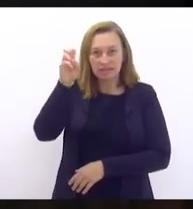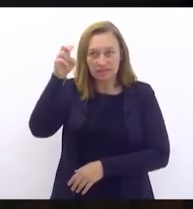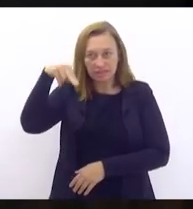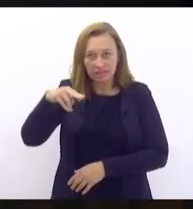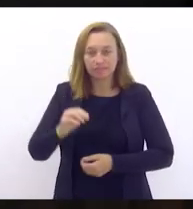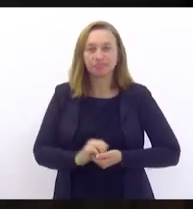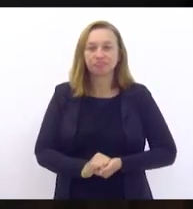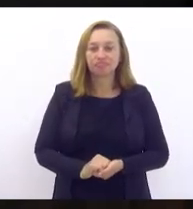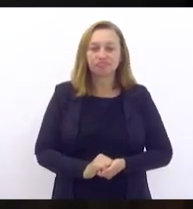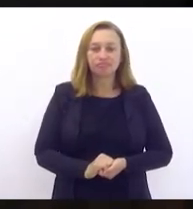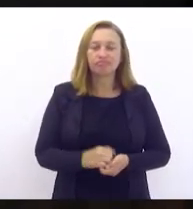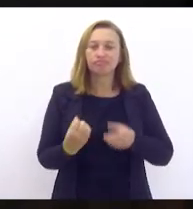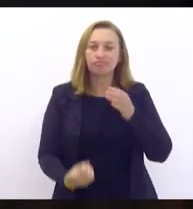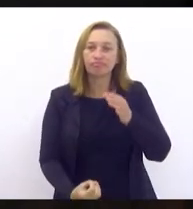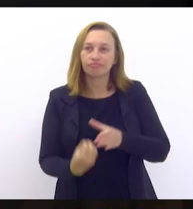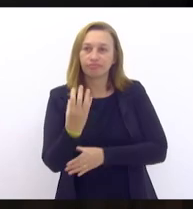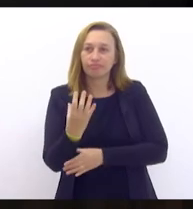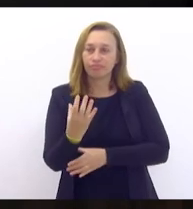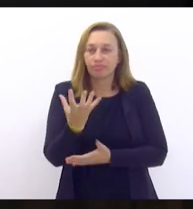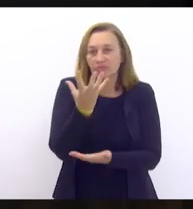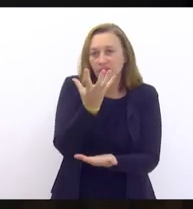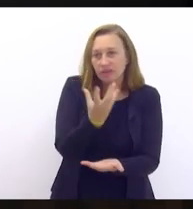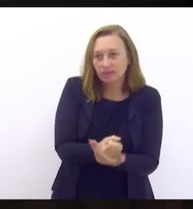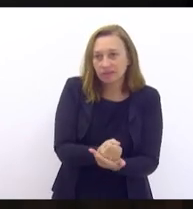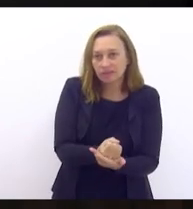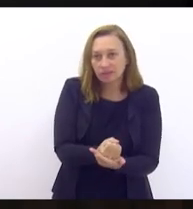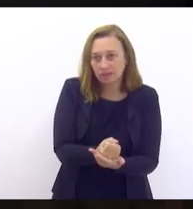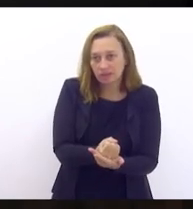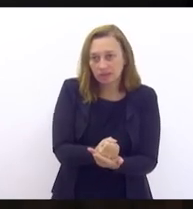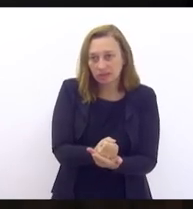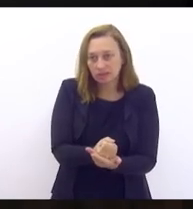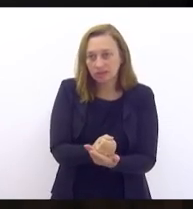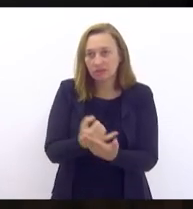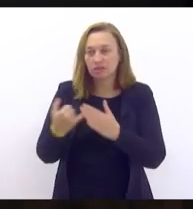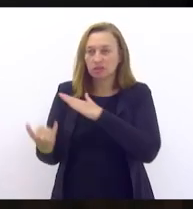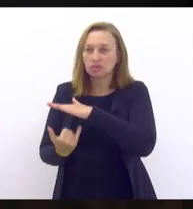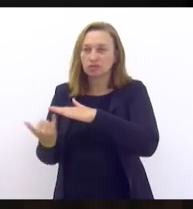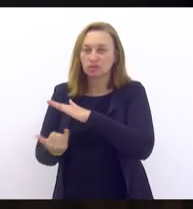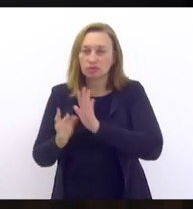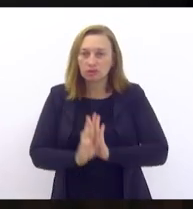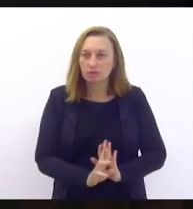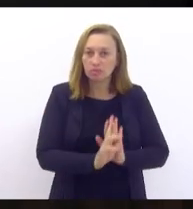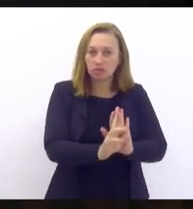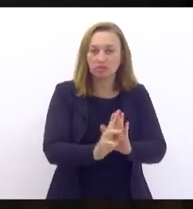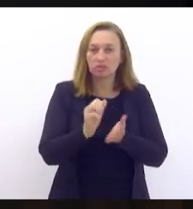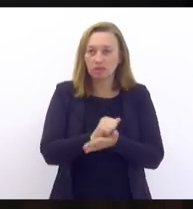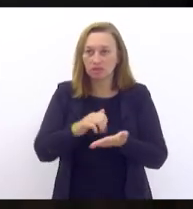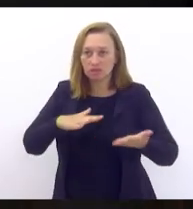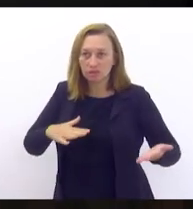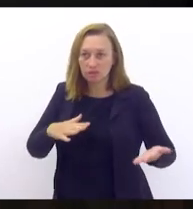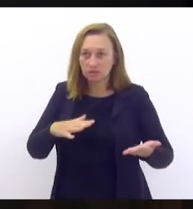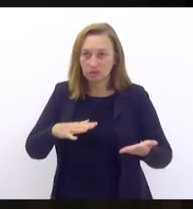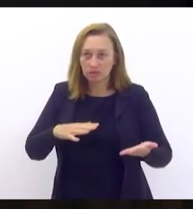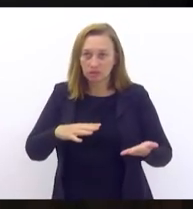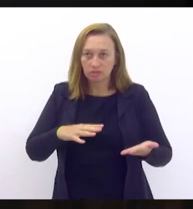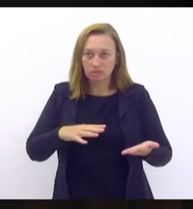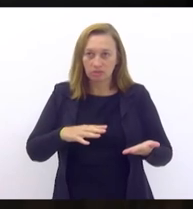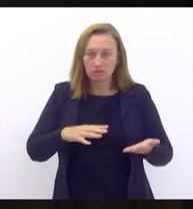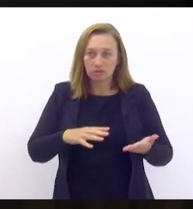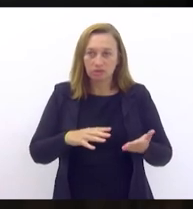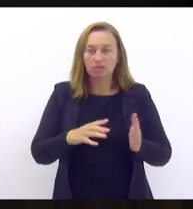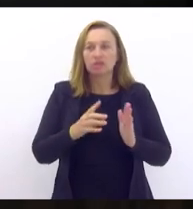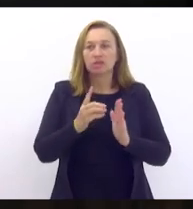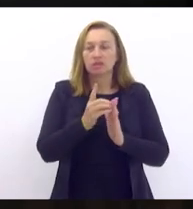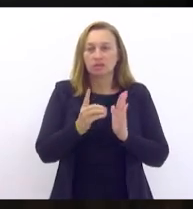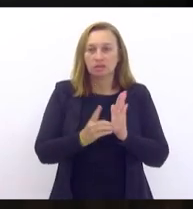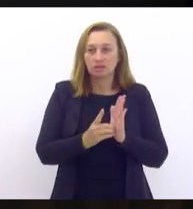que dispõe sobre a criação de cadastro para as entidades representativas da atividade de despachante de trânsito no estado do